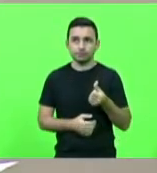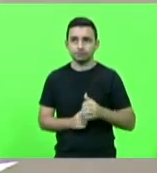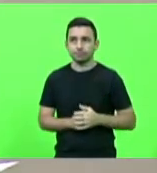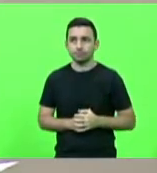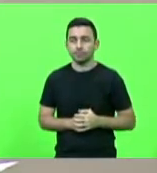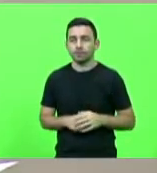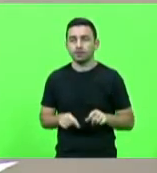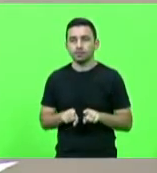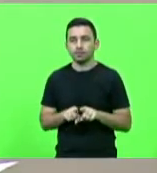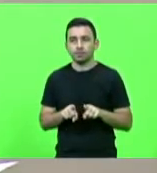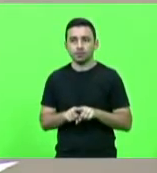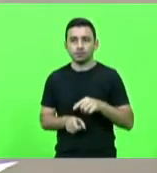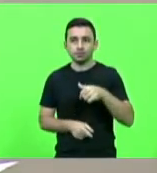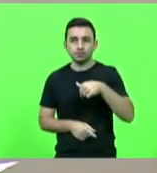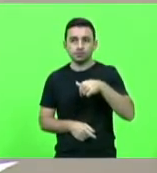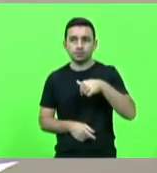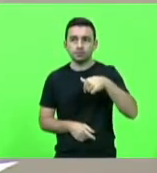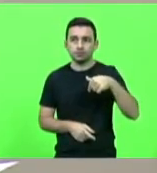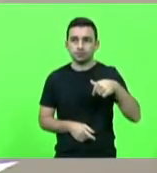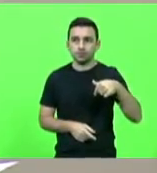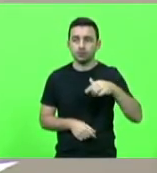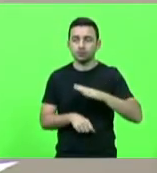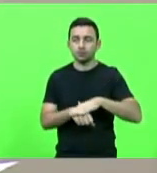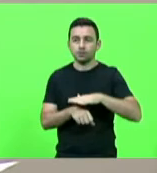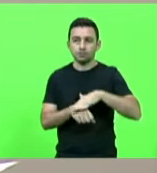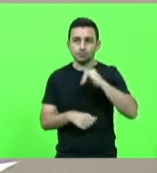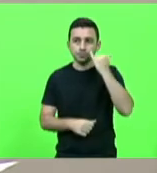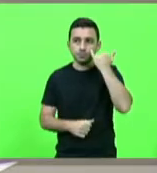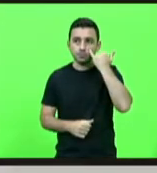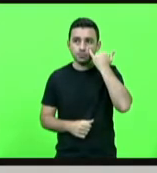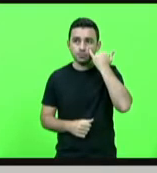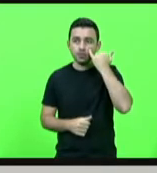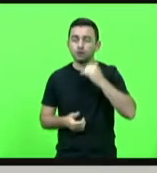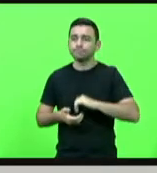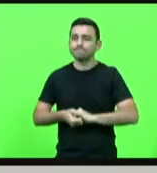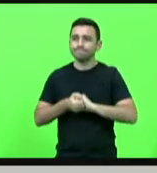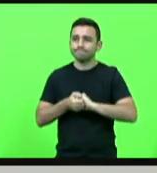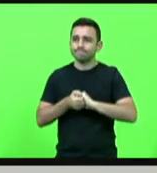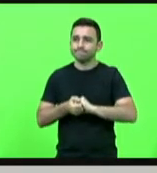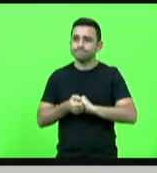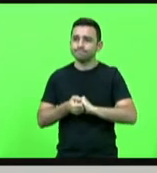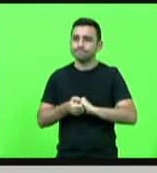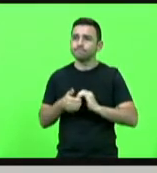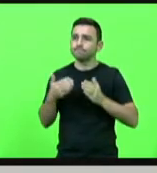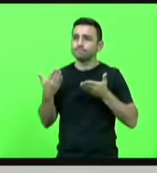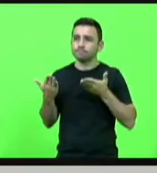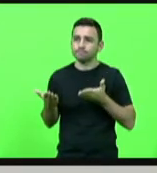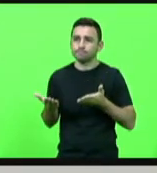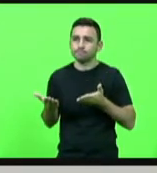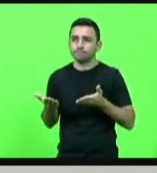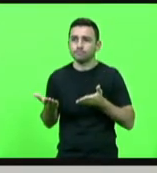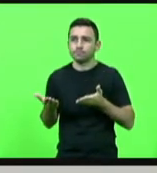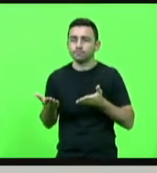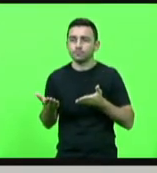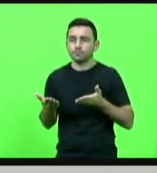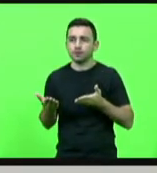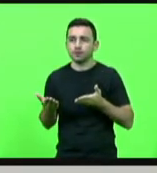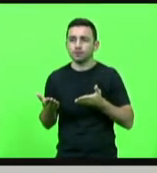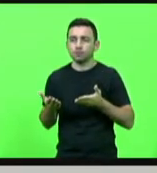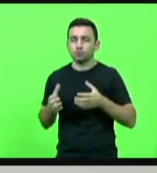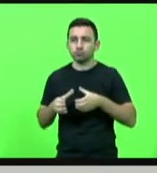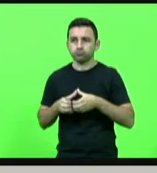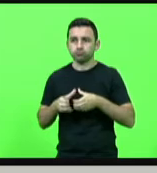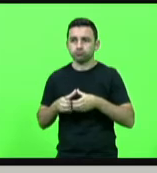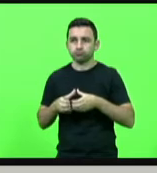Moção 77, autor deputado Gessé Lopes, cumprimentando a guarnição reforçada da